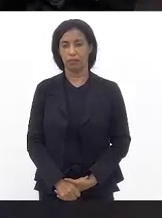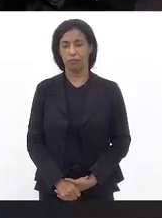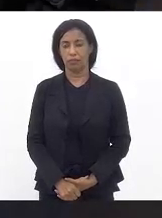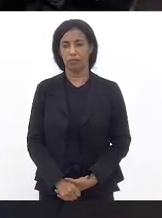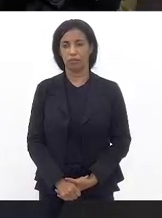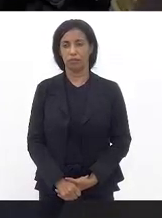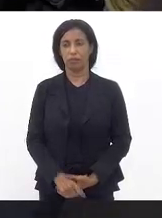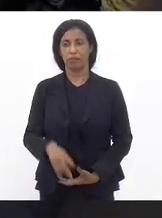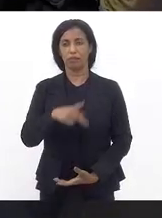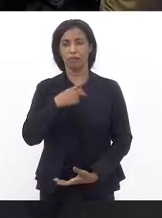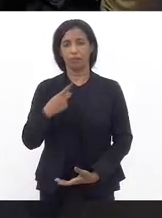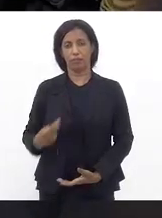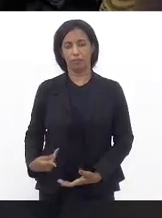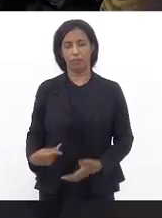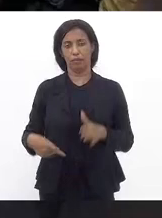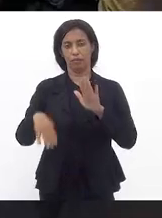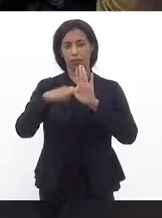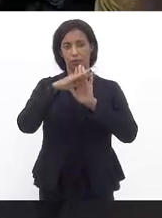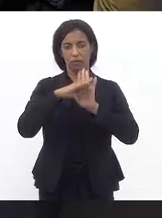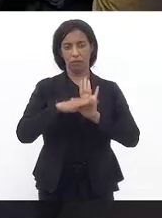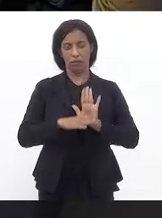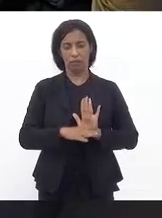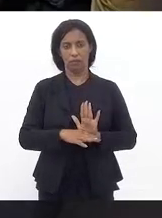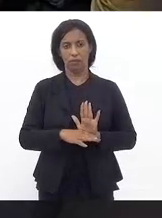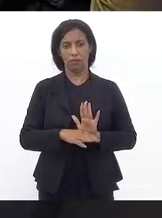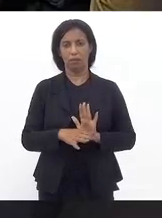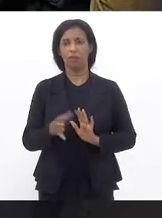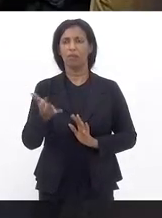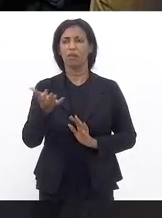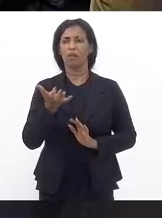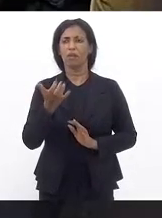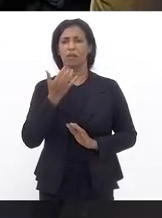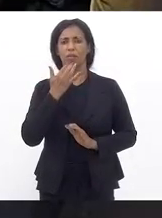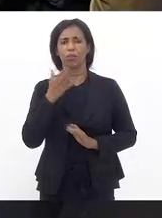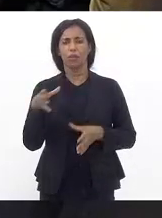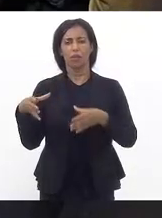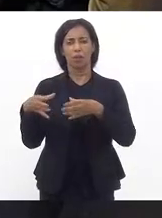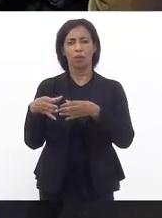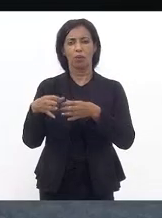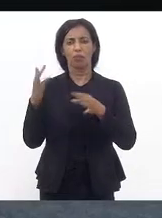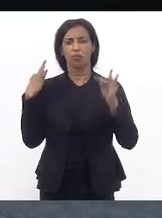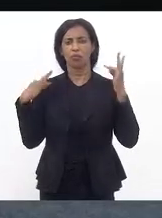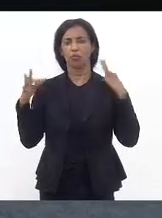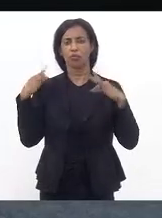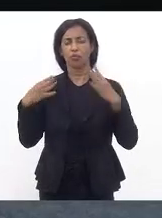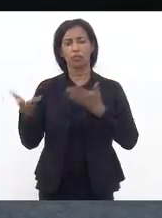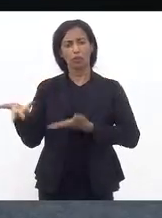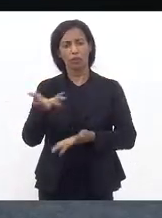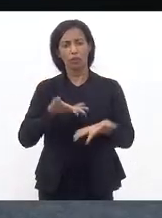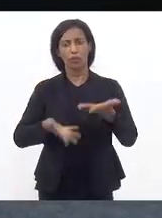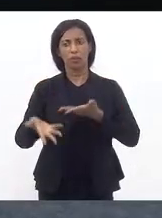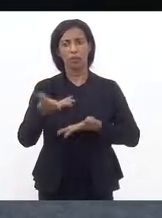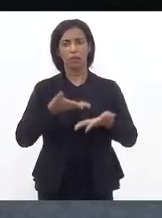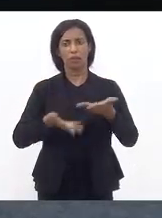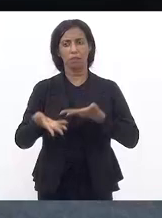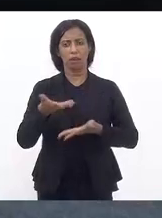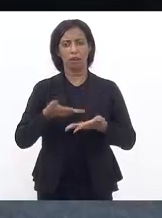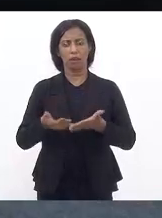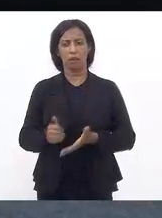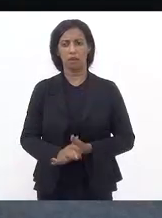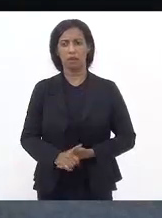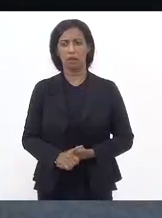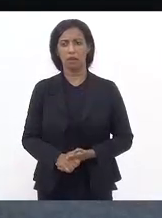o presidente pela ordem e eu queria solicitar que a comissão de turismo também participasse dessa votação